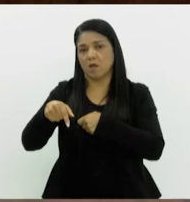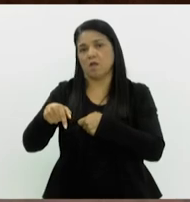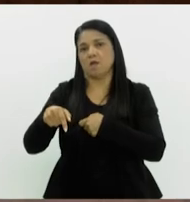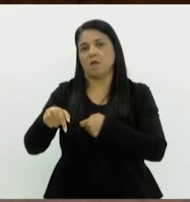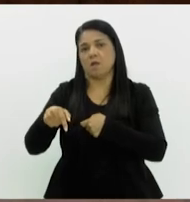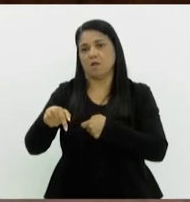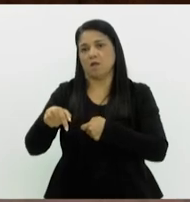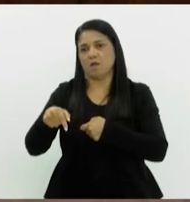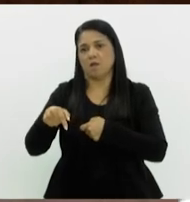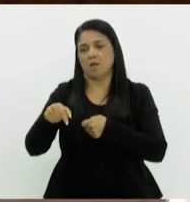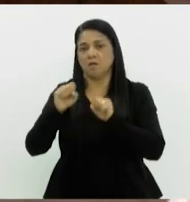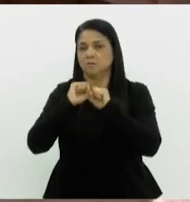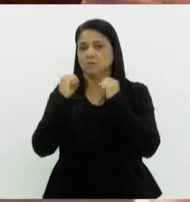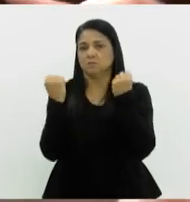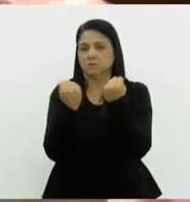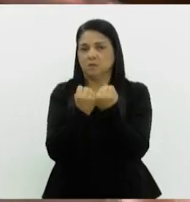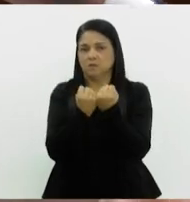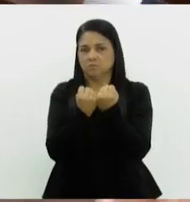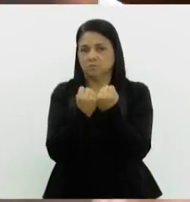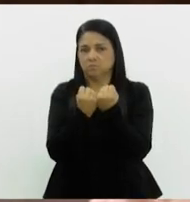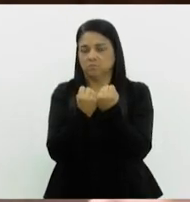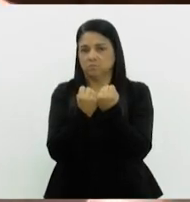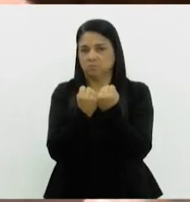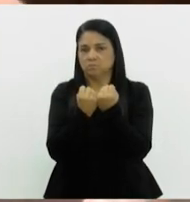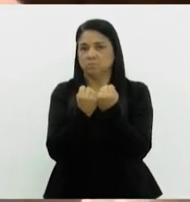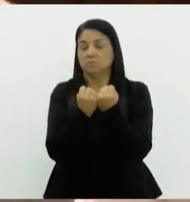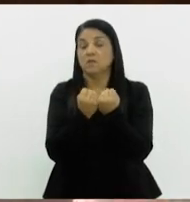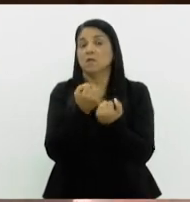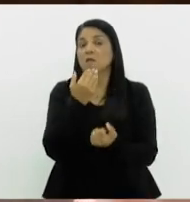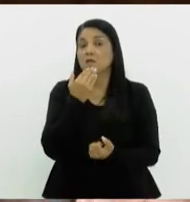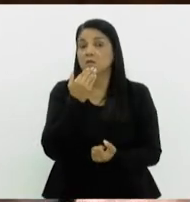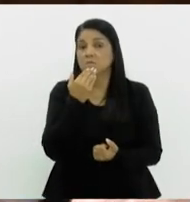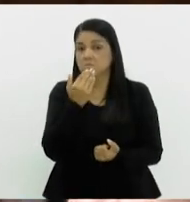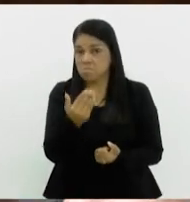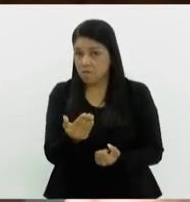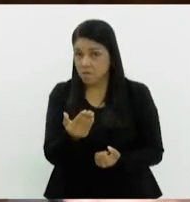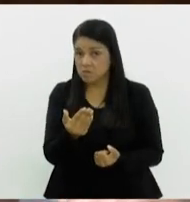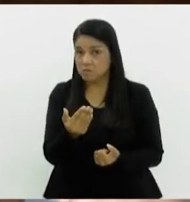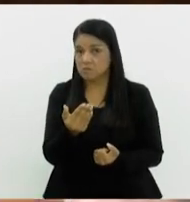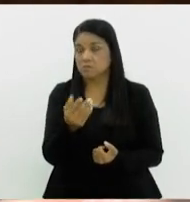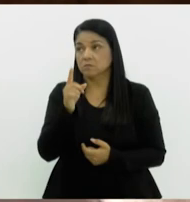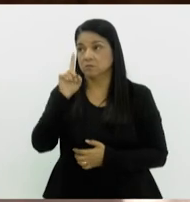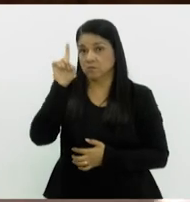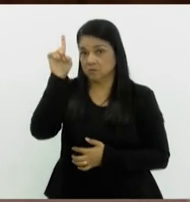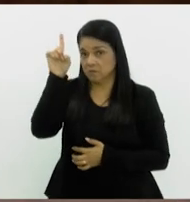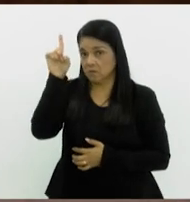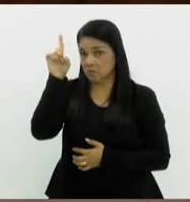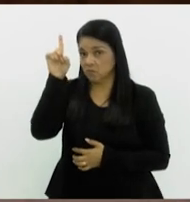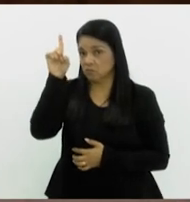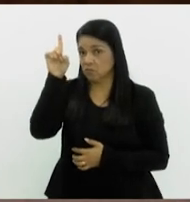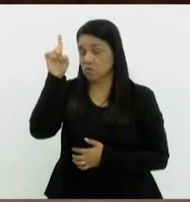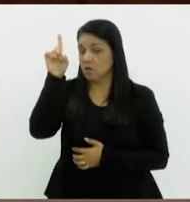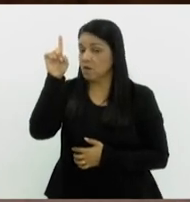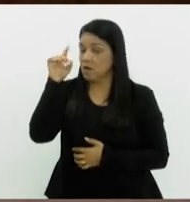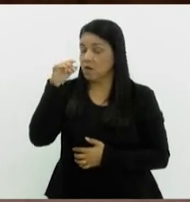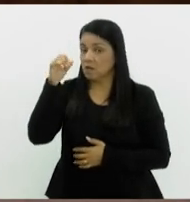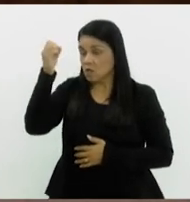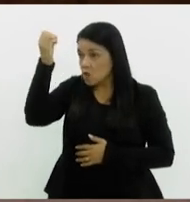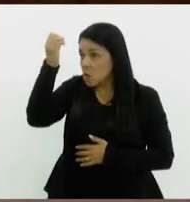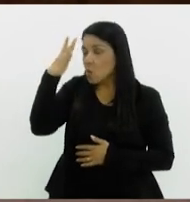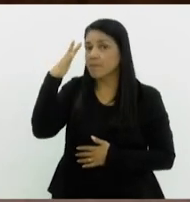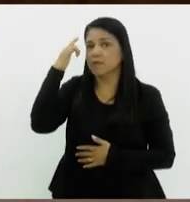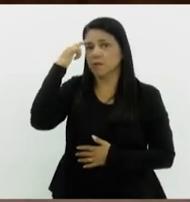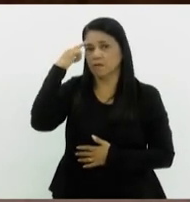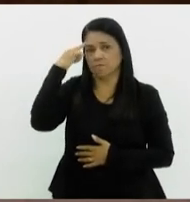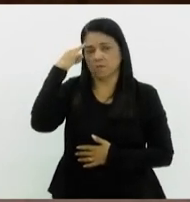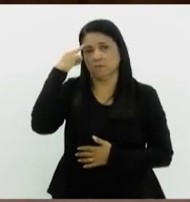esse seminário e peço que Papai do Céu ilumine a cabeça dessas pessoas, porque eu